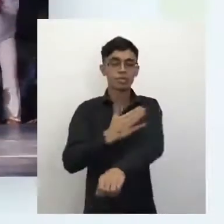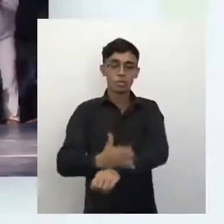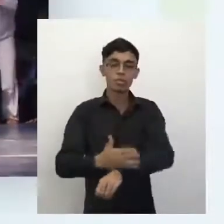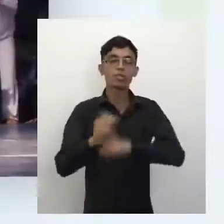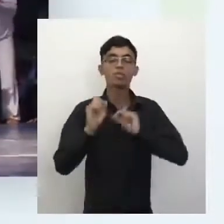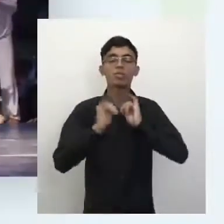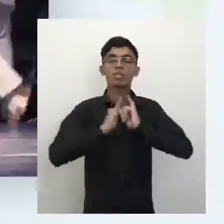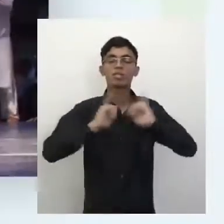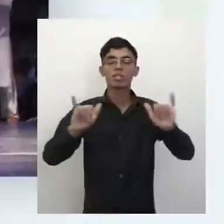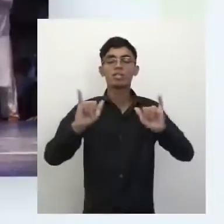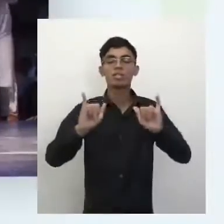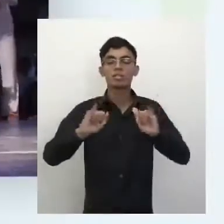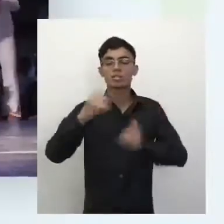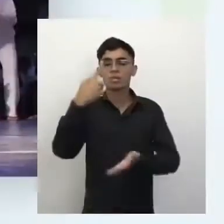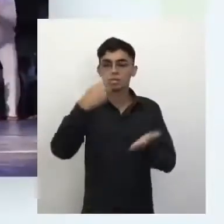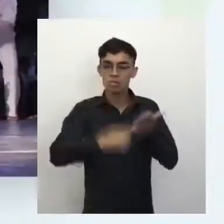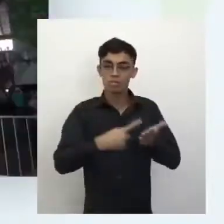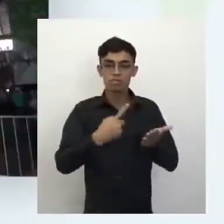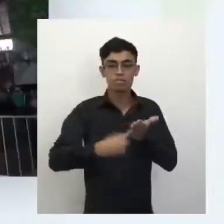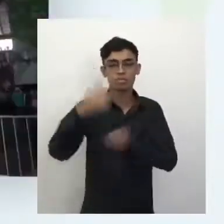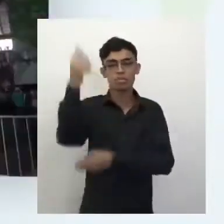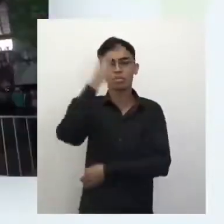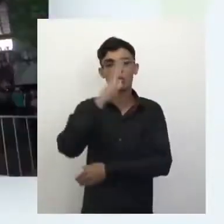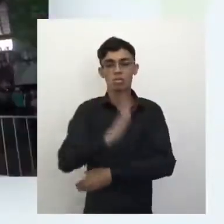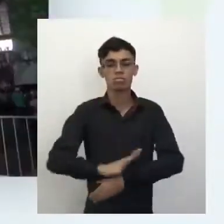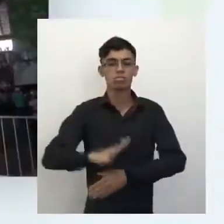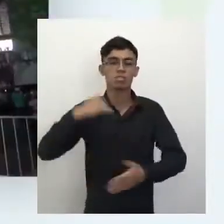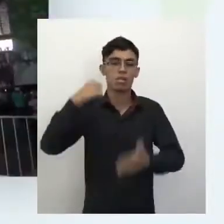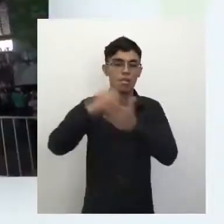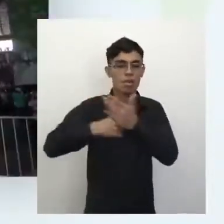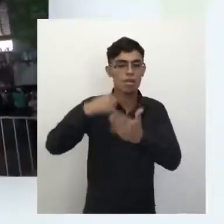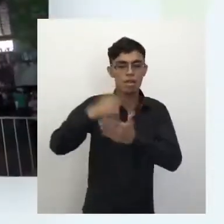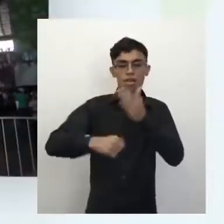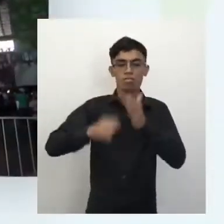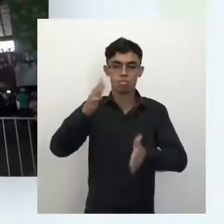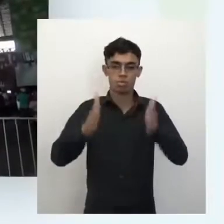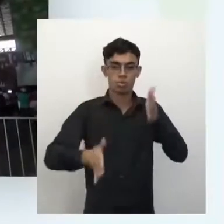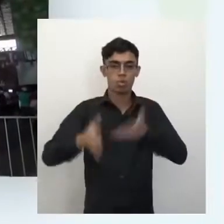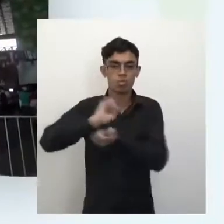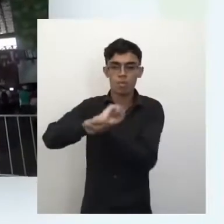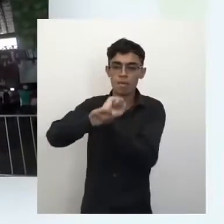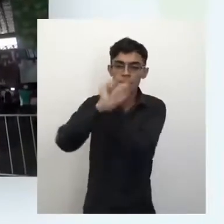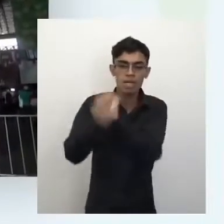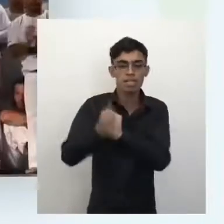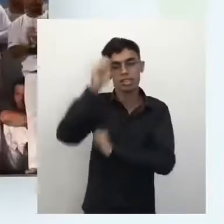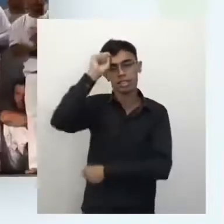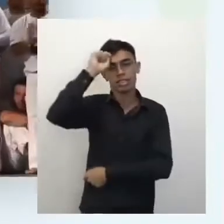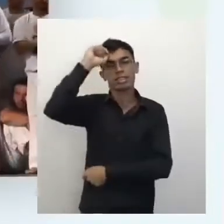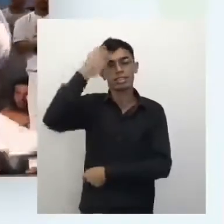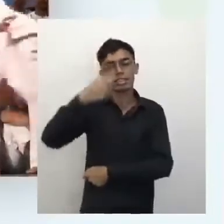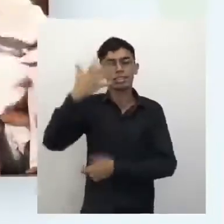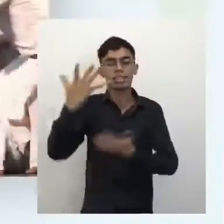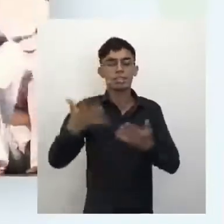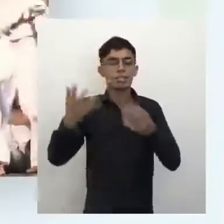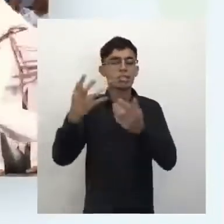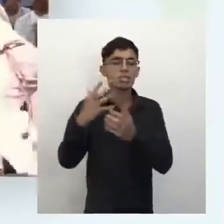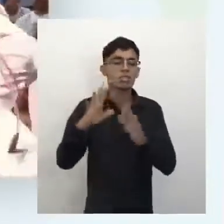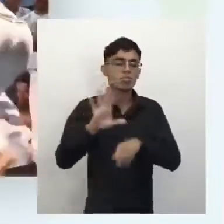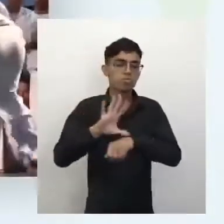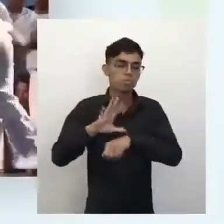o que o momento determina. Ela teve que ser luta na época da escravidão, não é? Mas no momento de folga dos